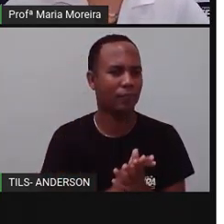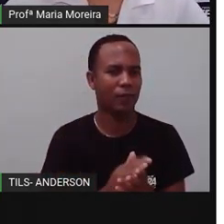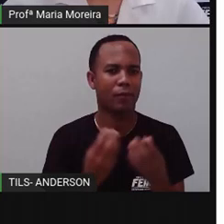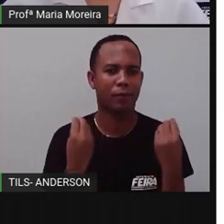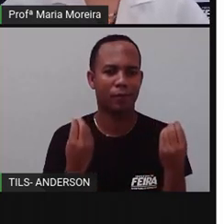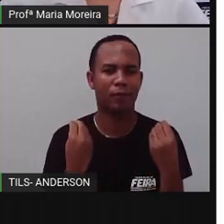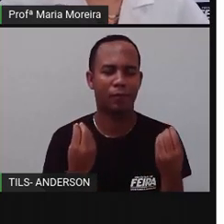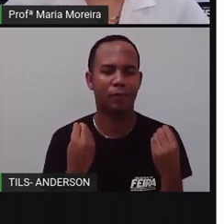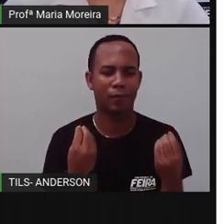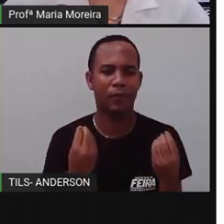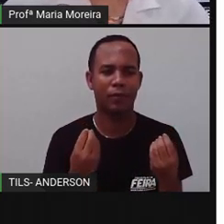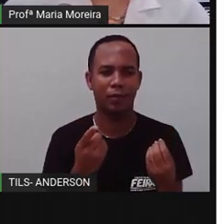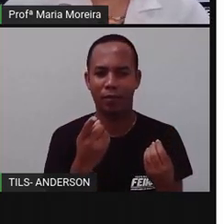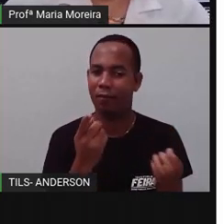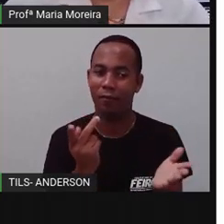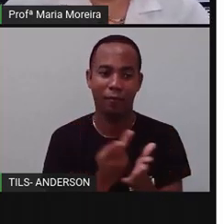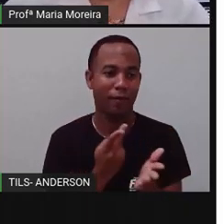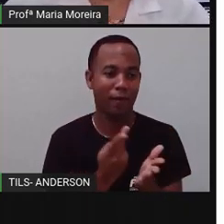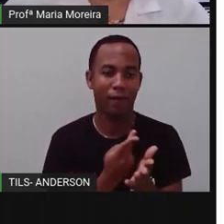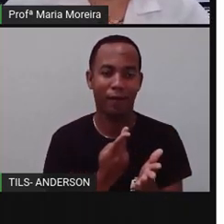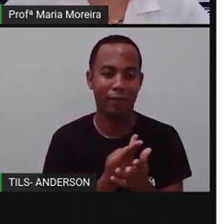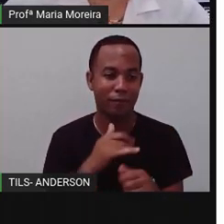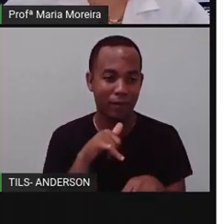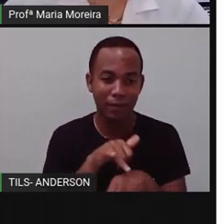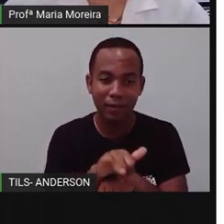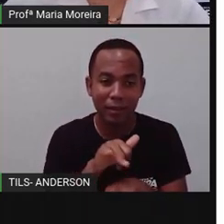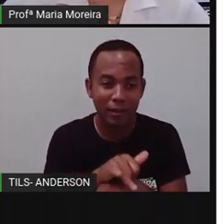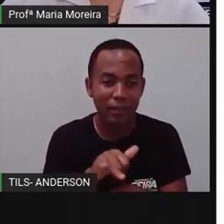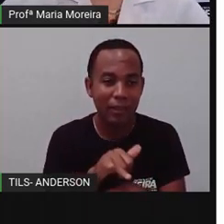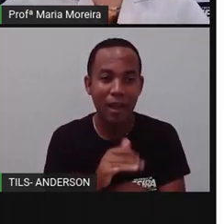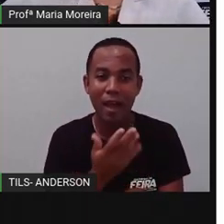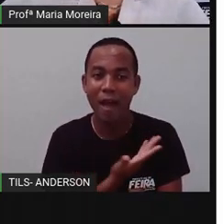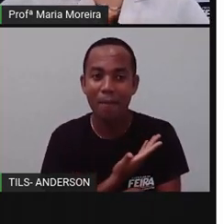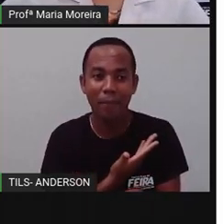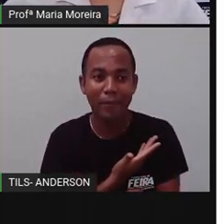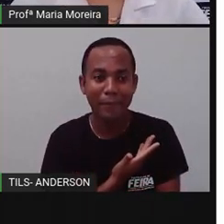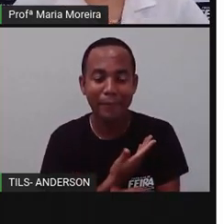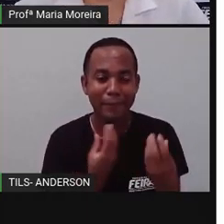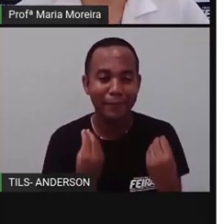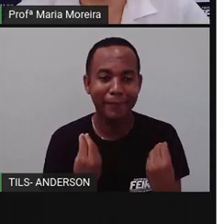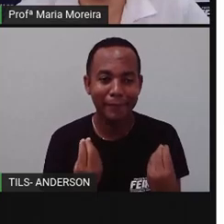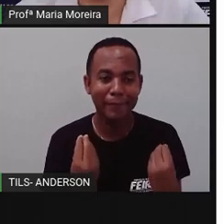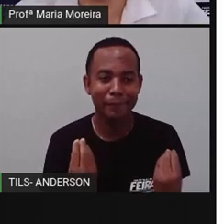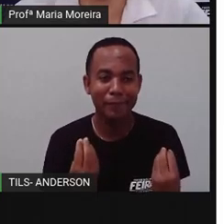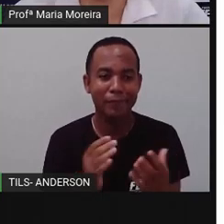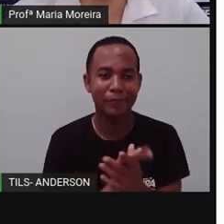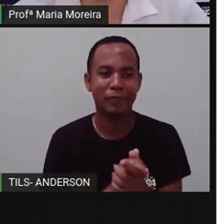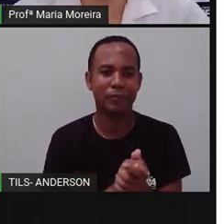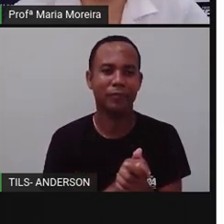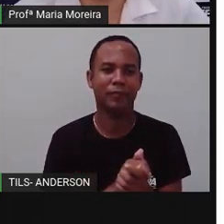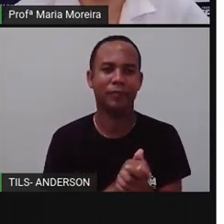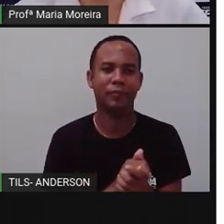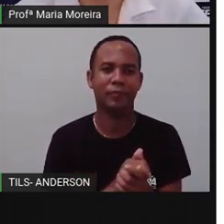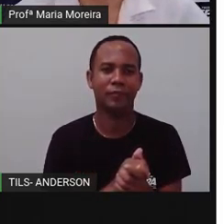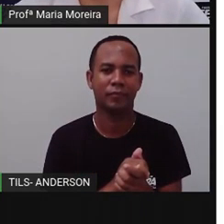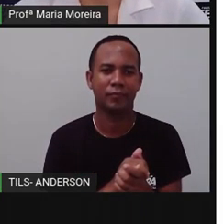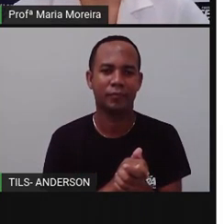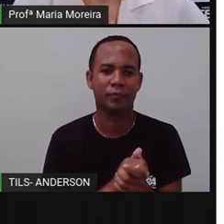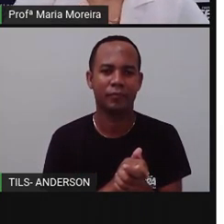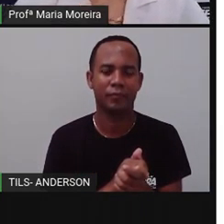Anderson. E ele tentando passar a perna aí em todo mundo, né, que estava na aldeia tentando aí ganhar esse